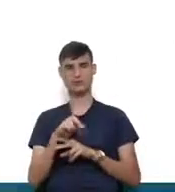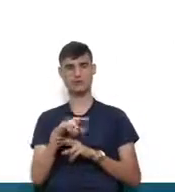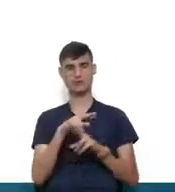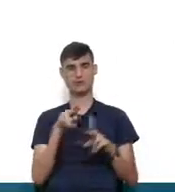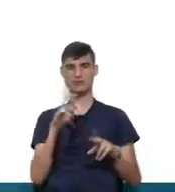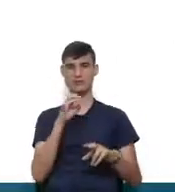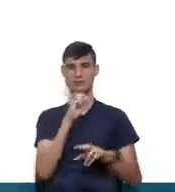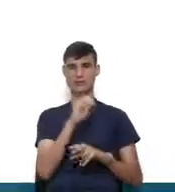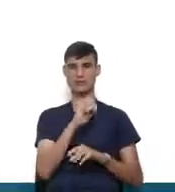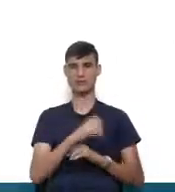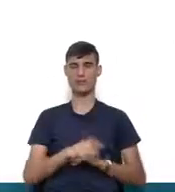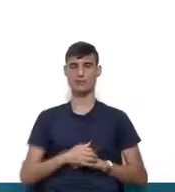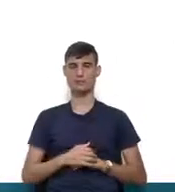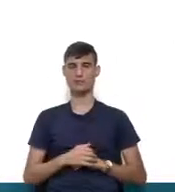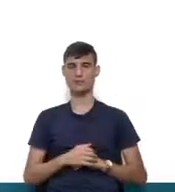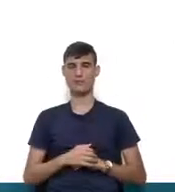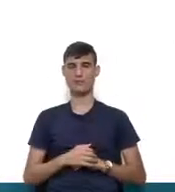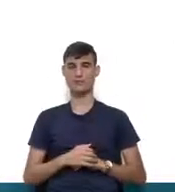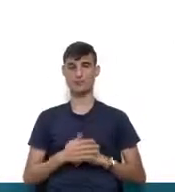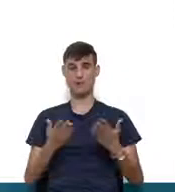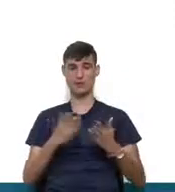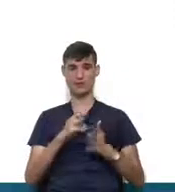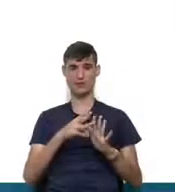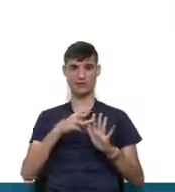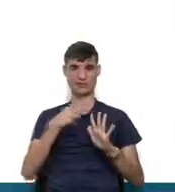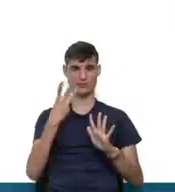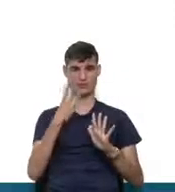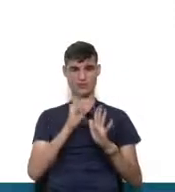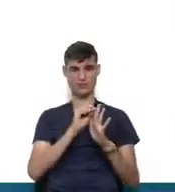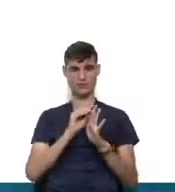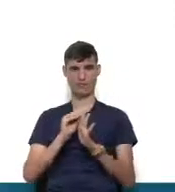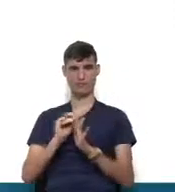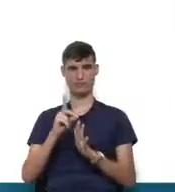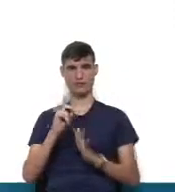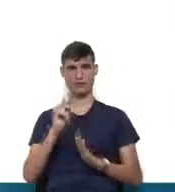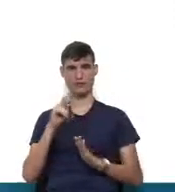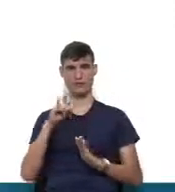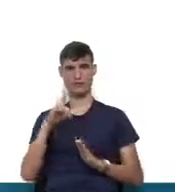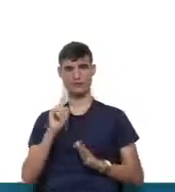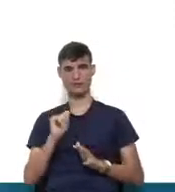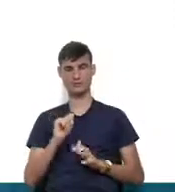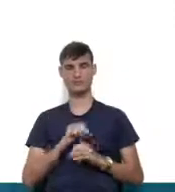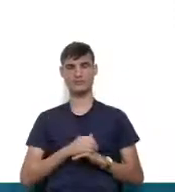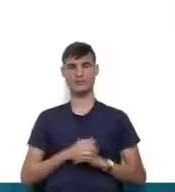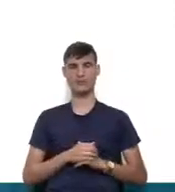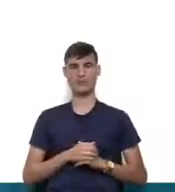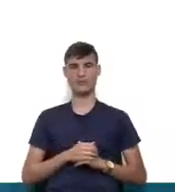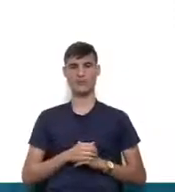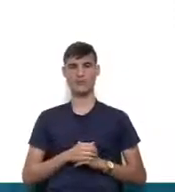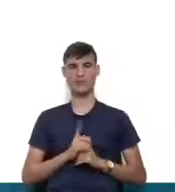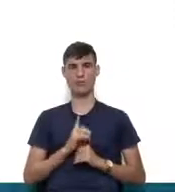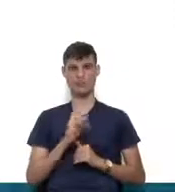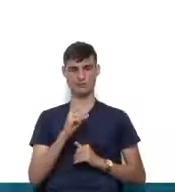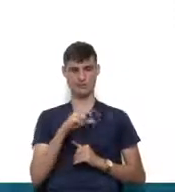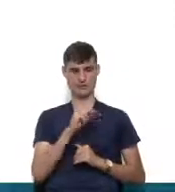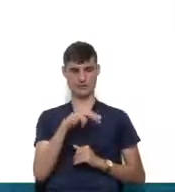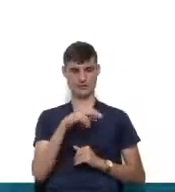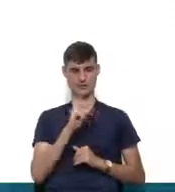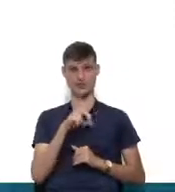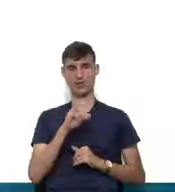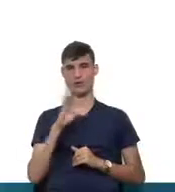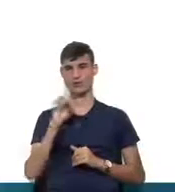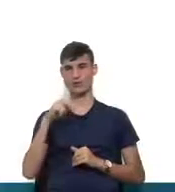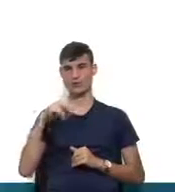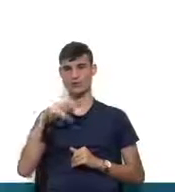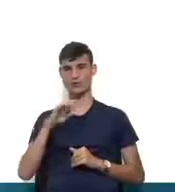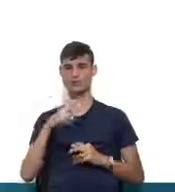zero. Fazendo agora a terceira derivada. A derivada do seno é cosseno, só que a gente tem um menos aqui,